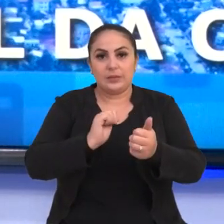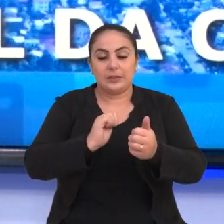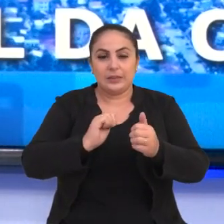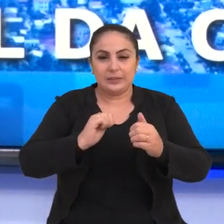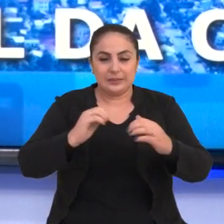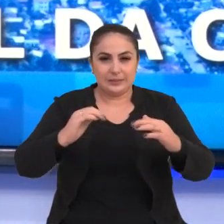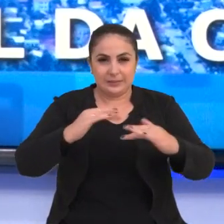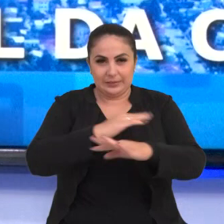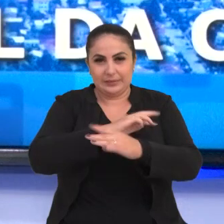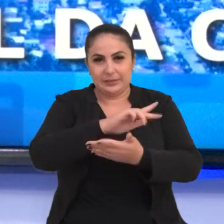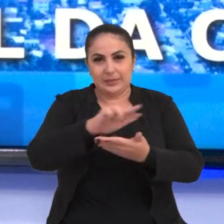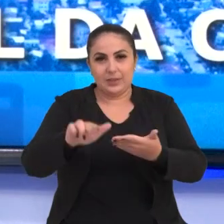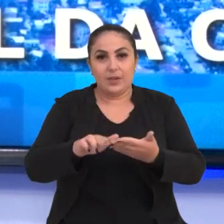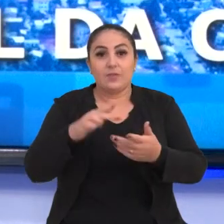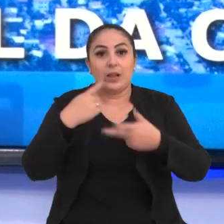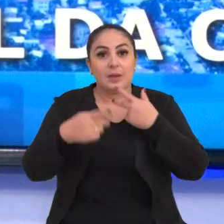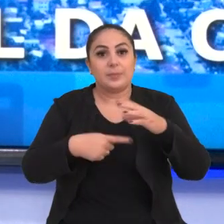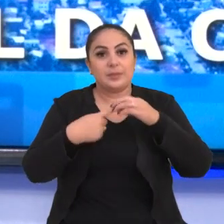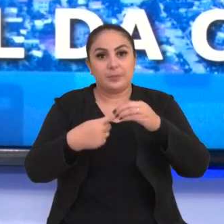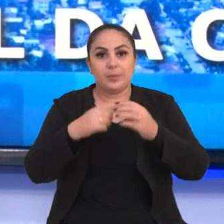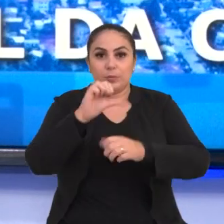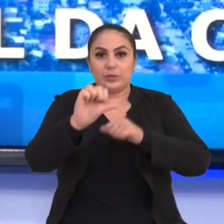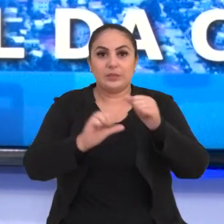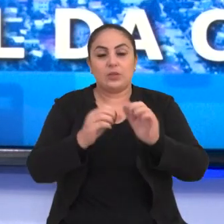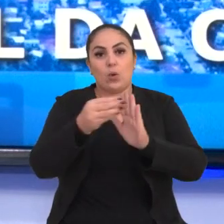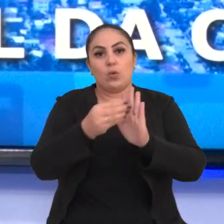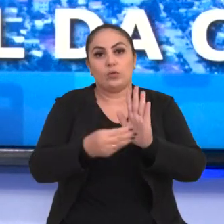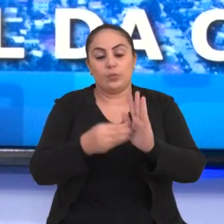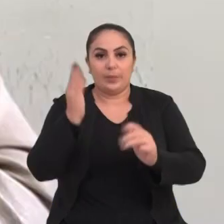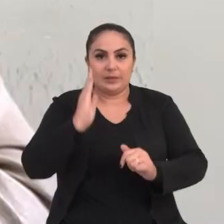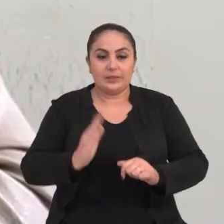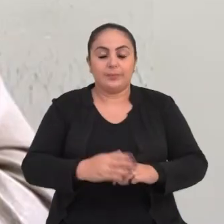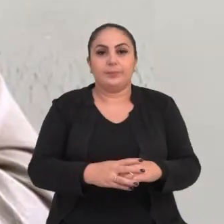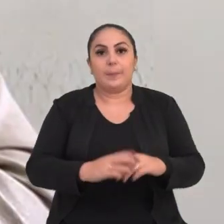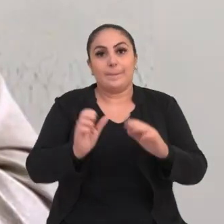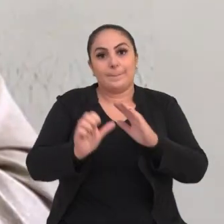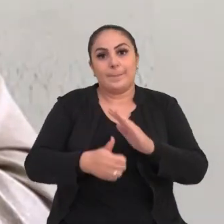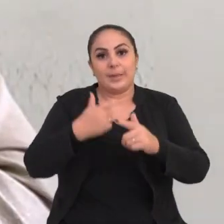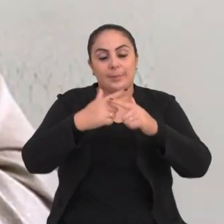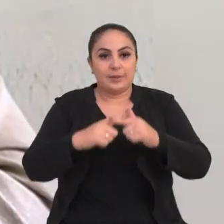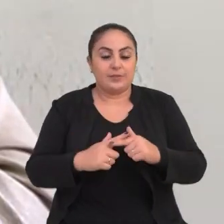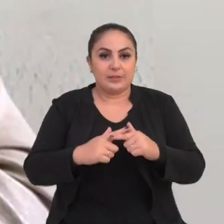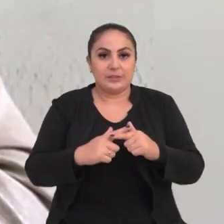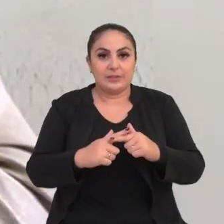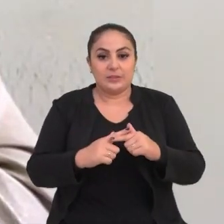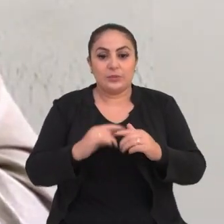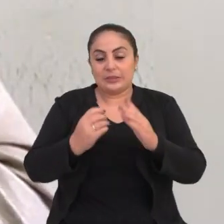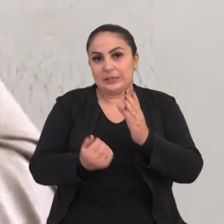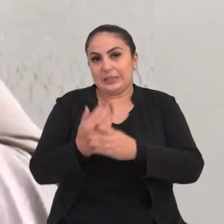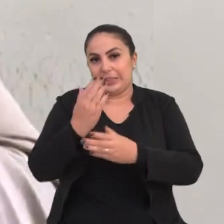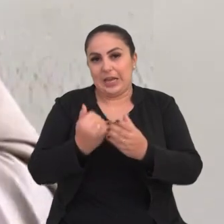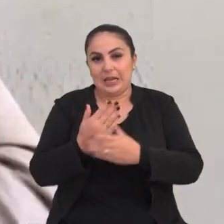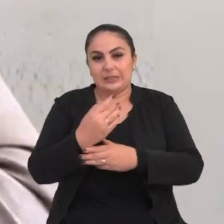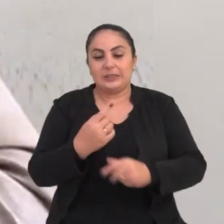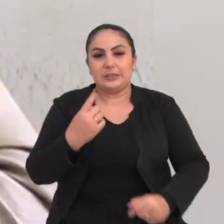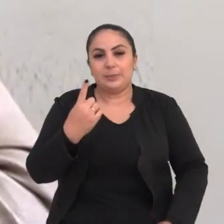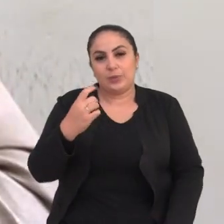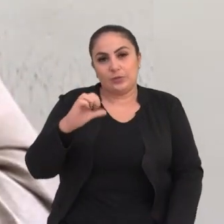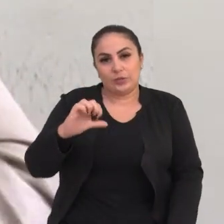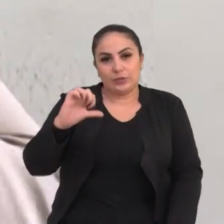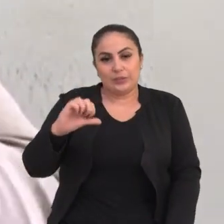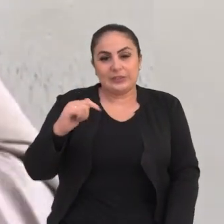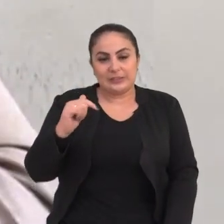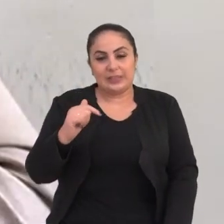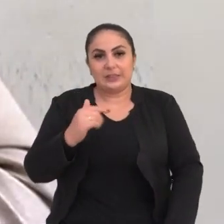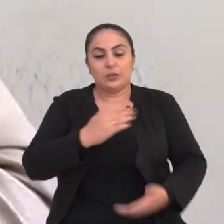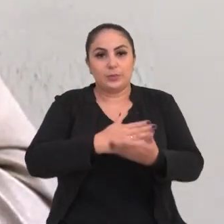vai comentar as principais mudanças no Código Brasileiro. Que pela primeira vez, desde que foi criado lá em 97,